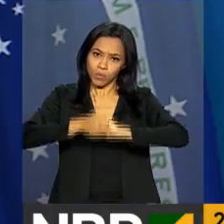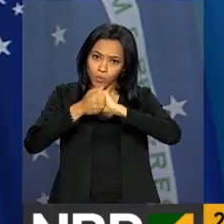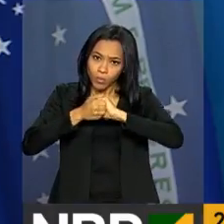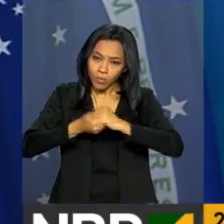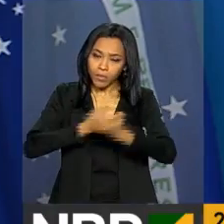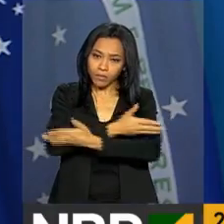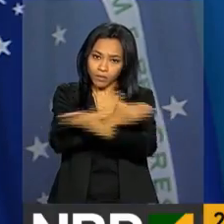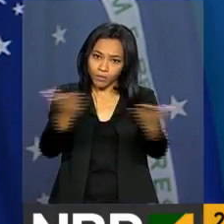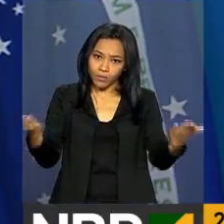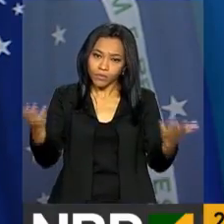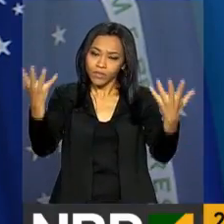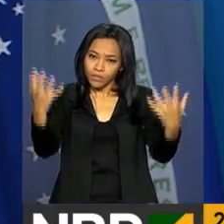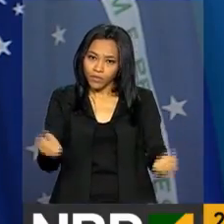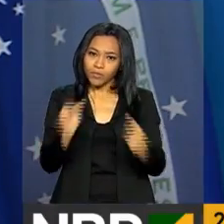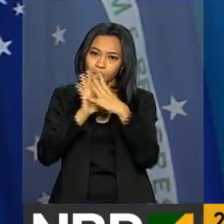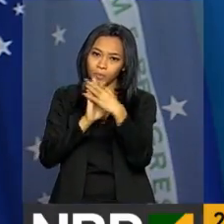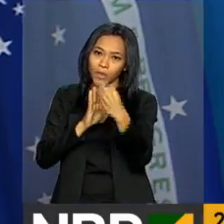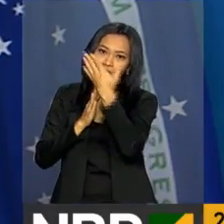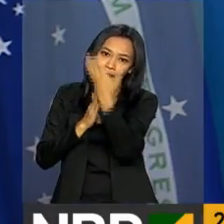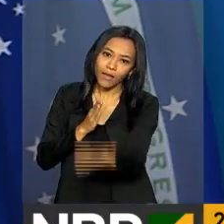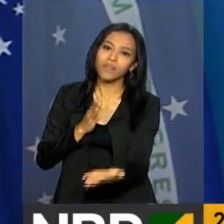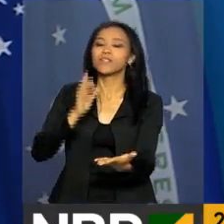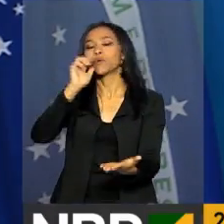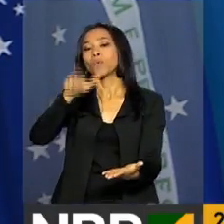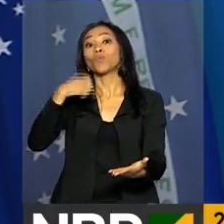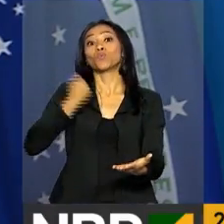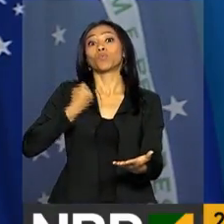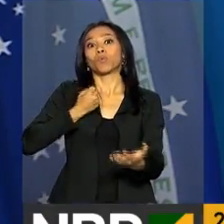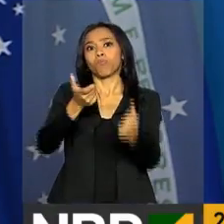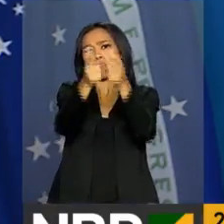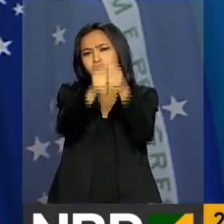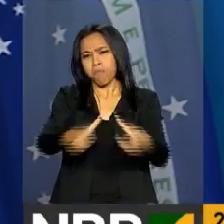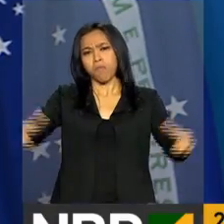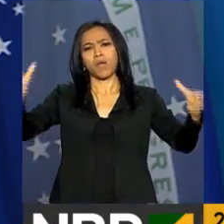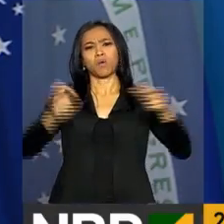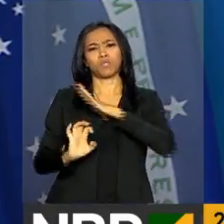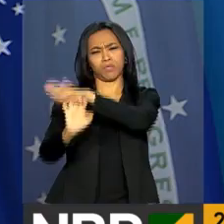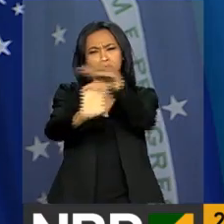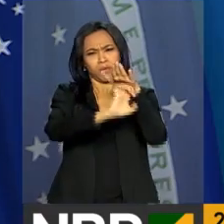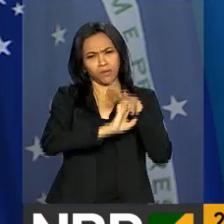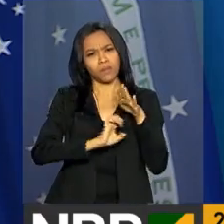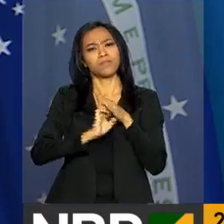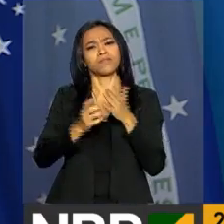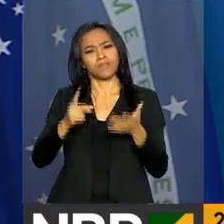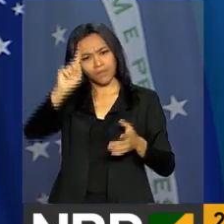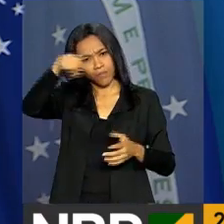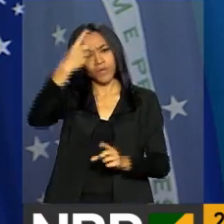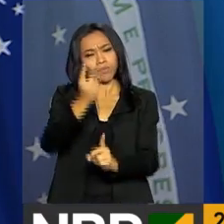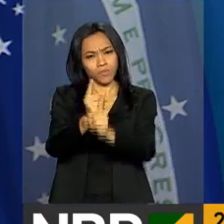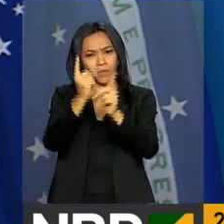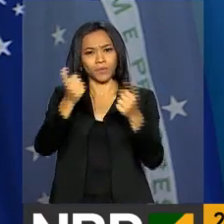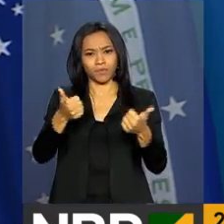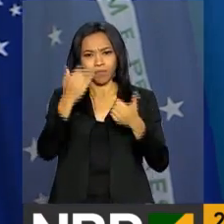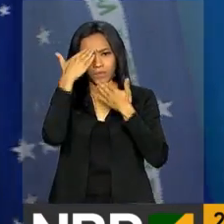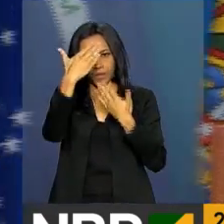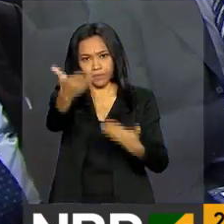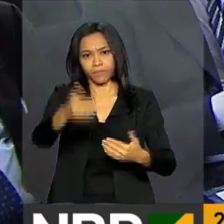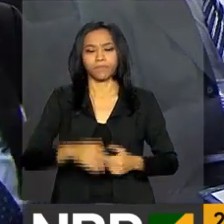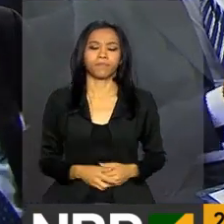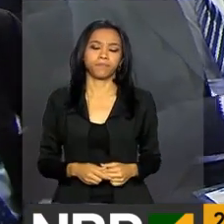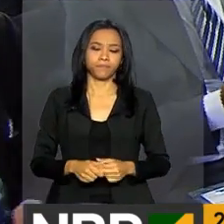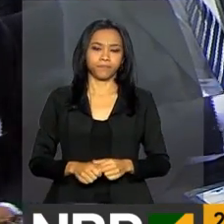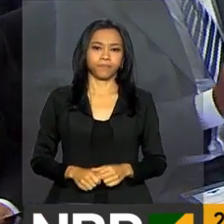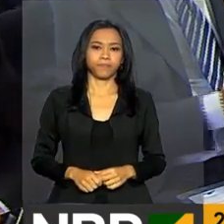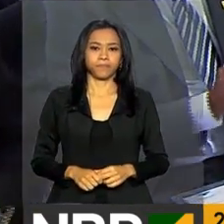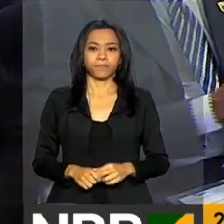e vamos repetir essas solenidades talvez com um número muito maior de empresários e empresárias na próxima reunião sobre o